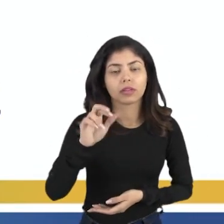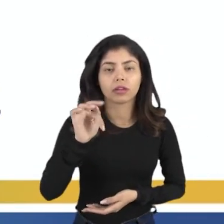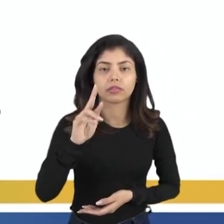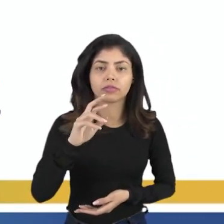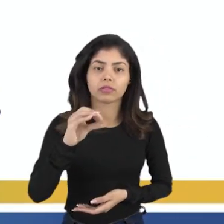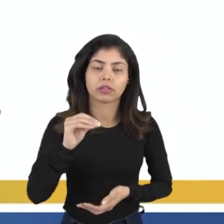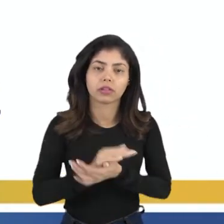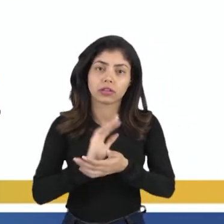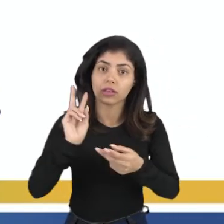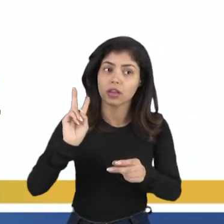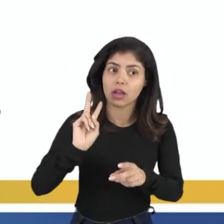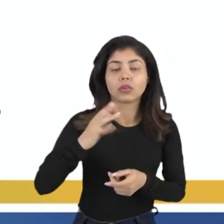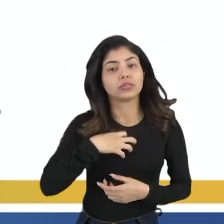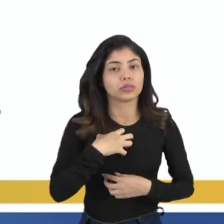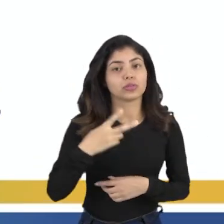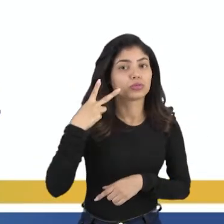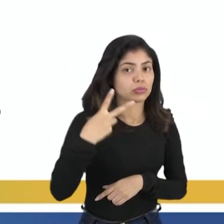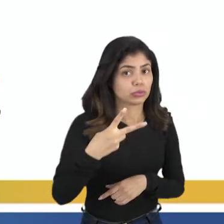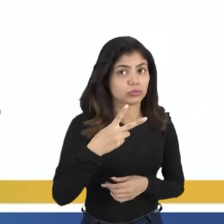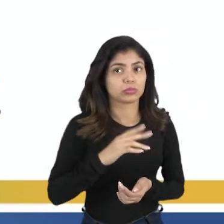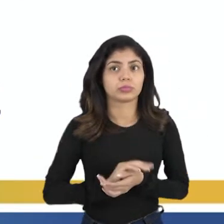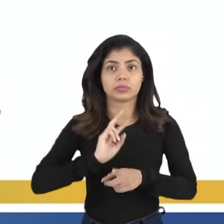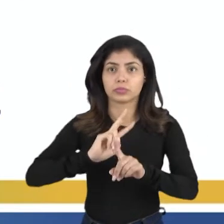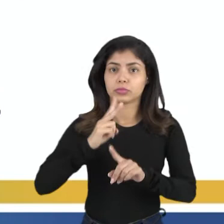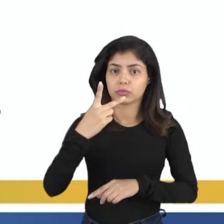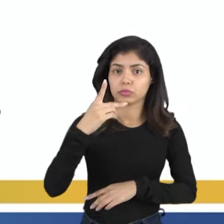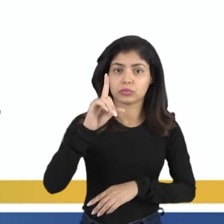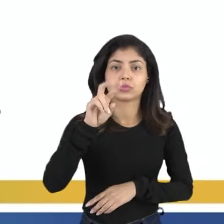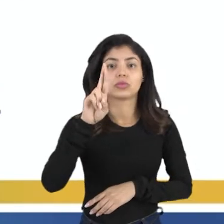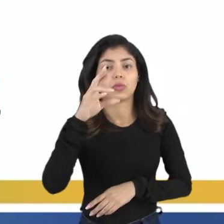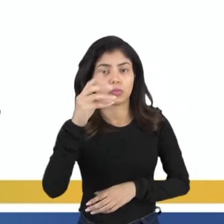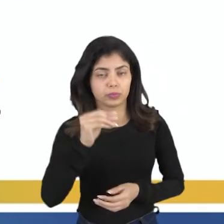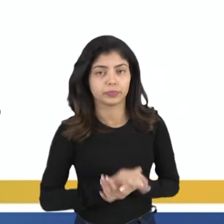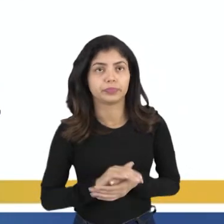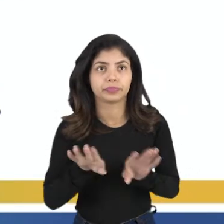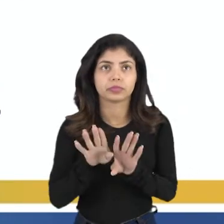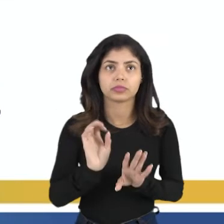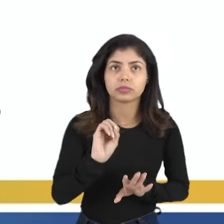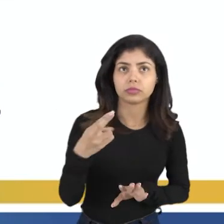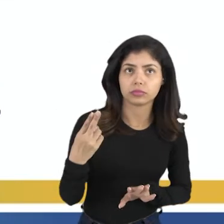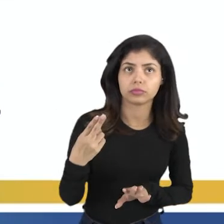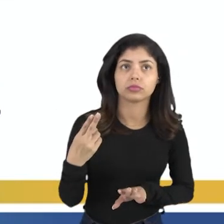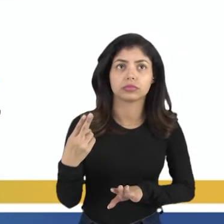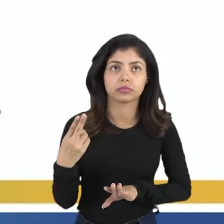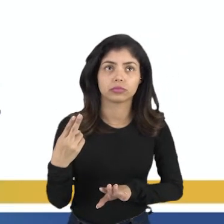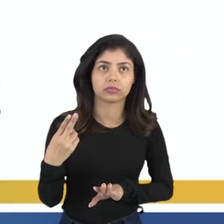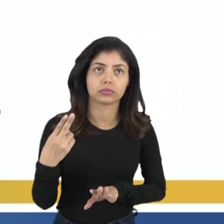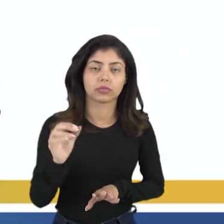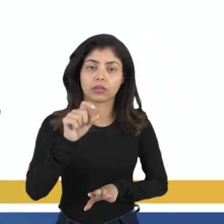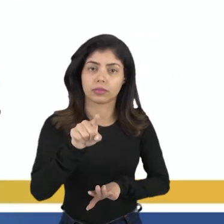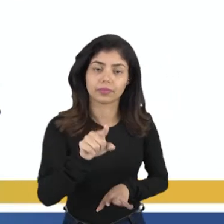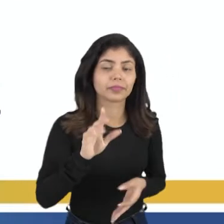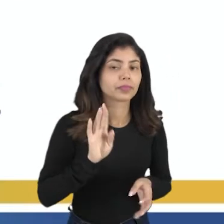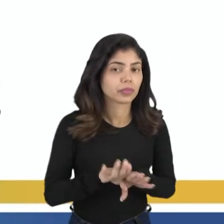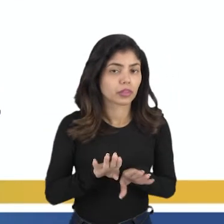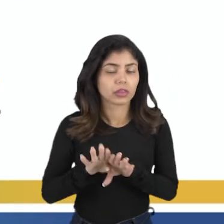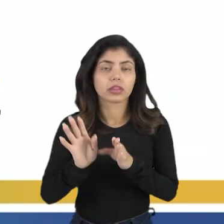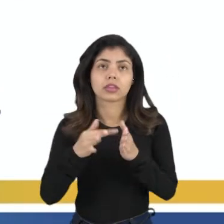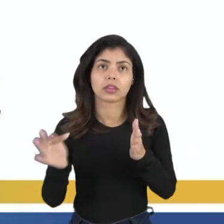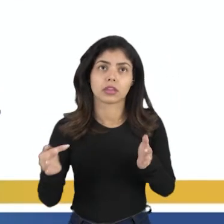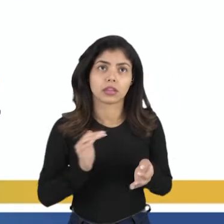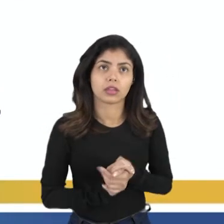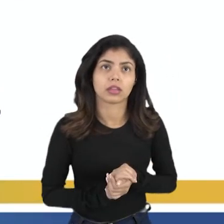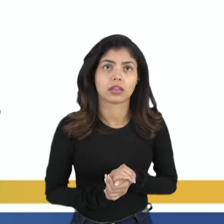sentidos conotativos, nós podemos estar pensando na função poética ou na função conativa. Mas aqui nós estamos falando do quê? Da